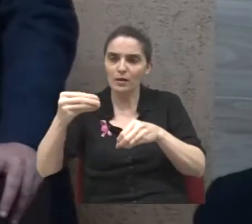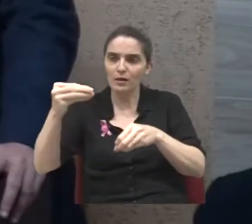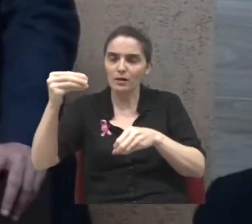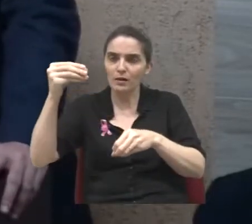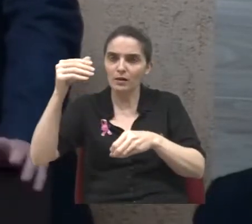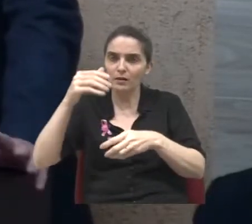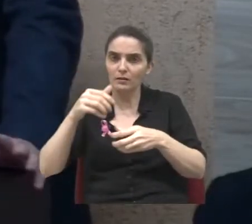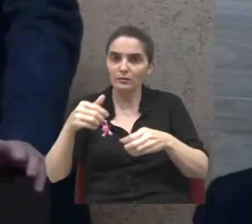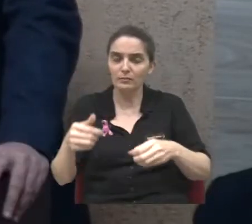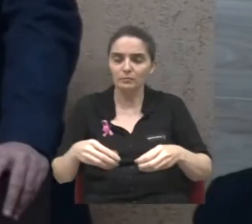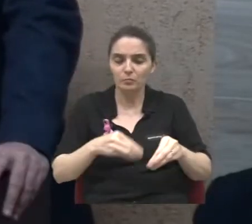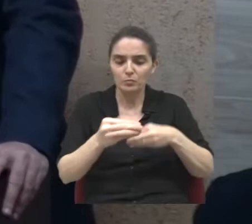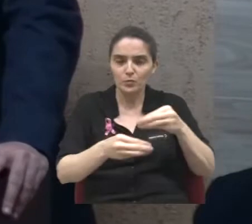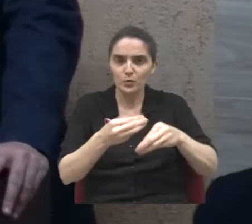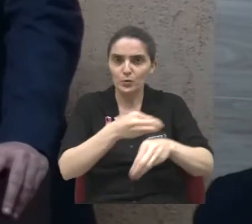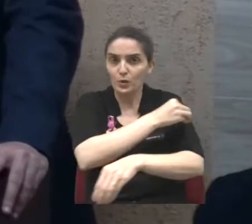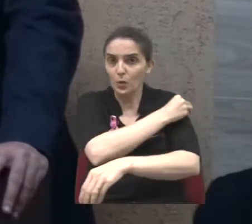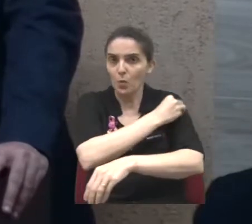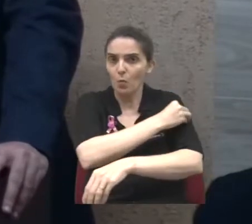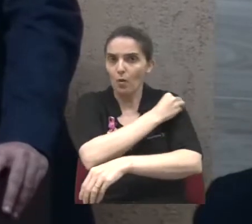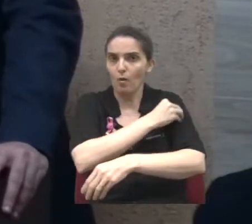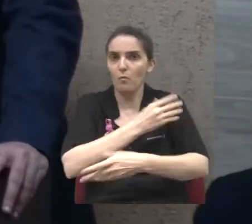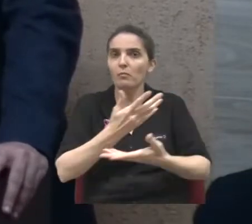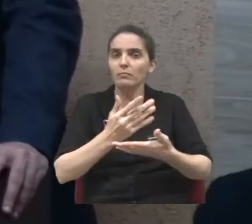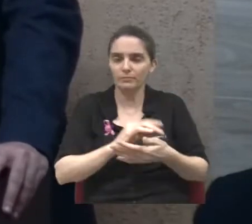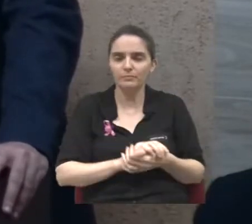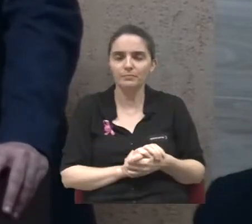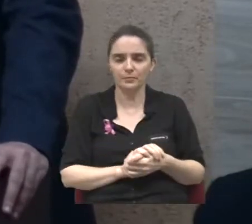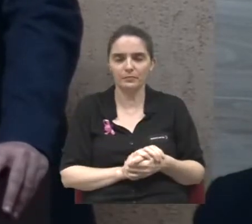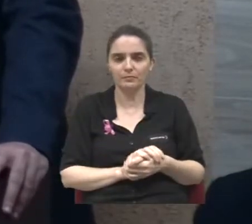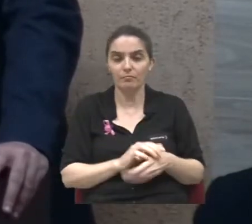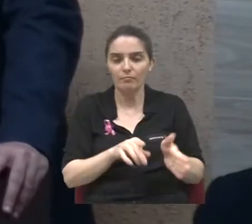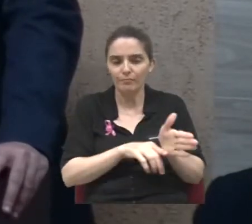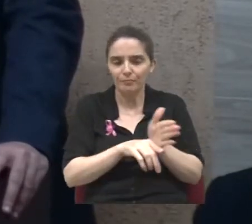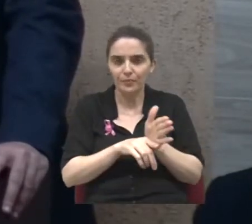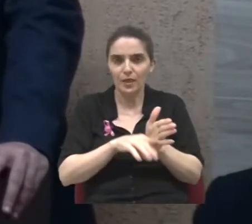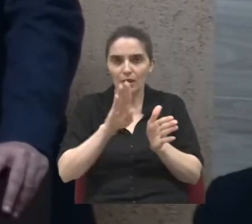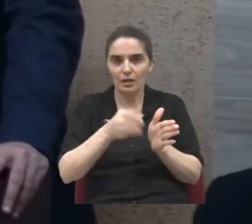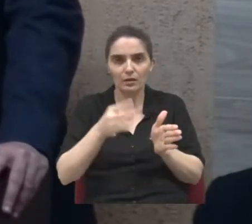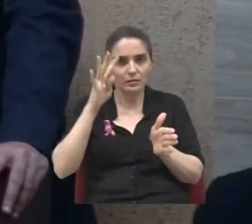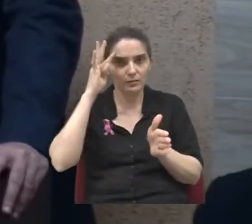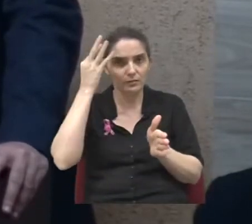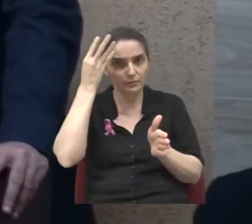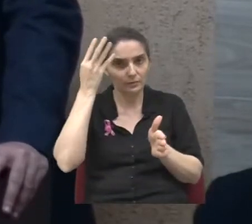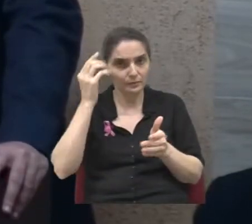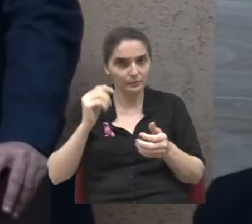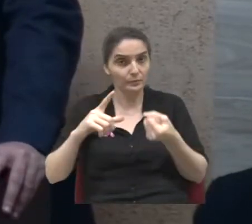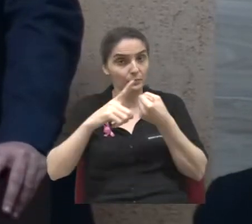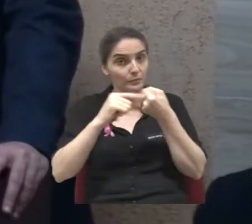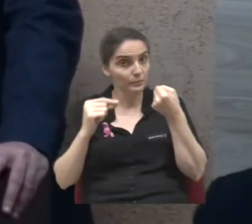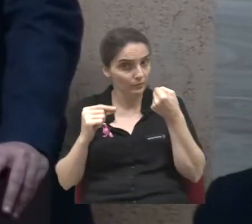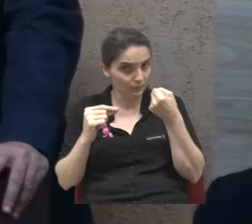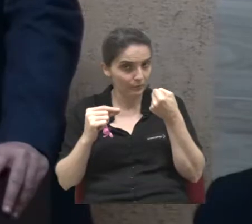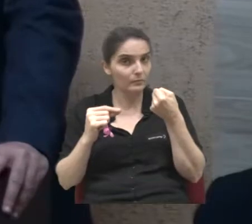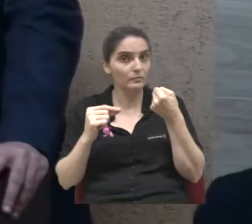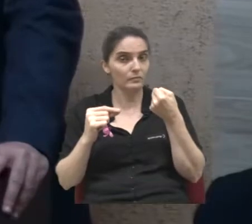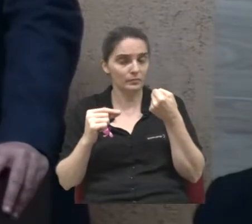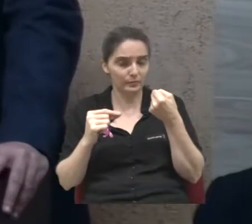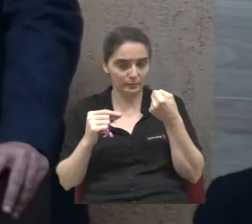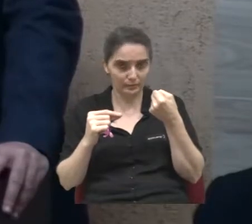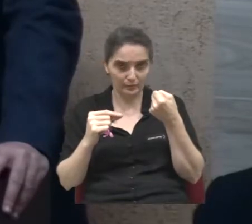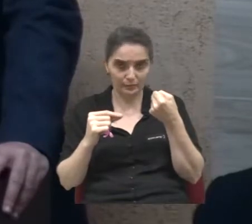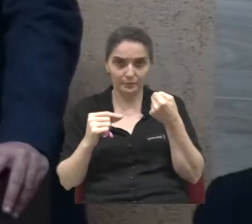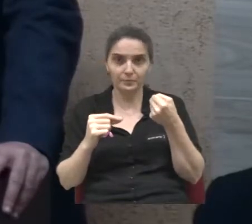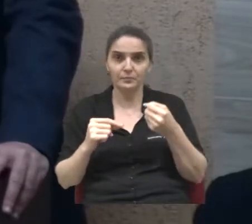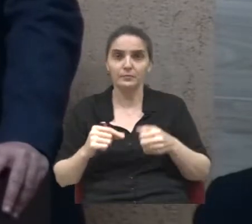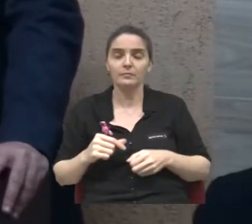etanol. Considerando que esse estudo já resultou em um artigo científico enviado à Revista Brasileira de Ensino